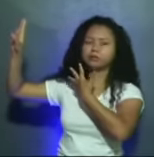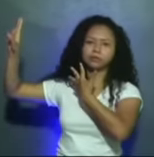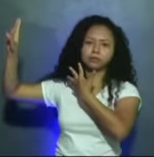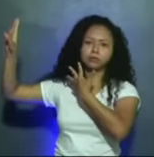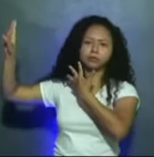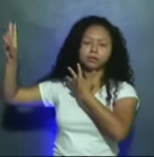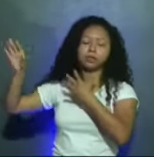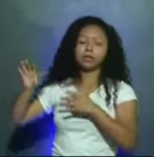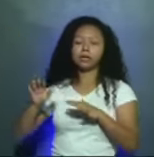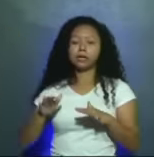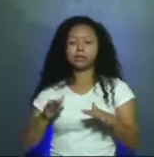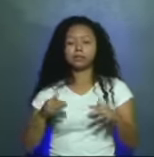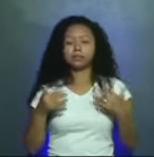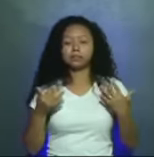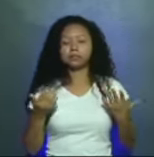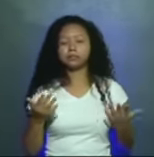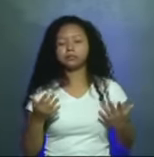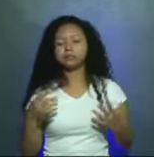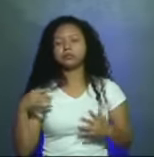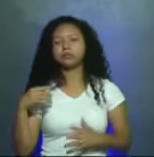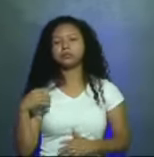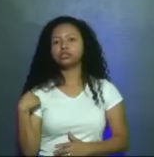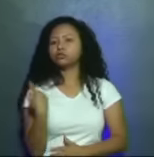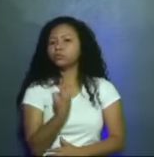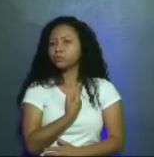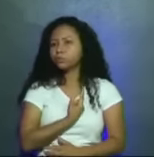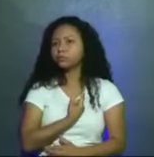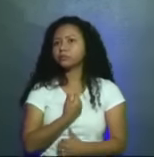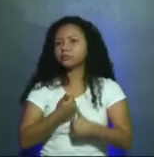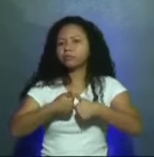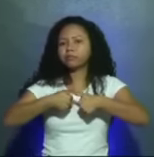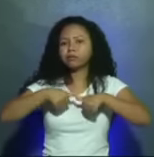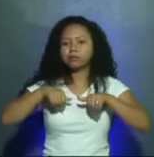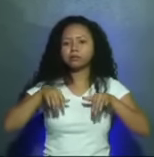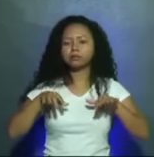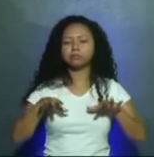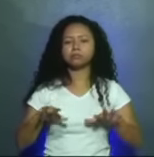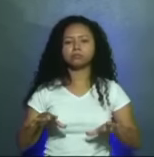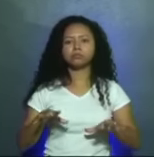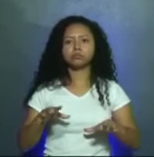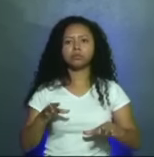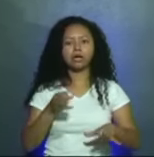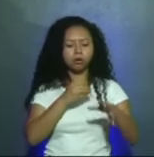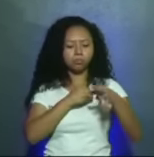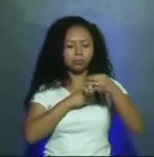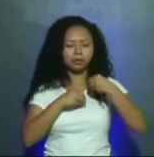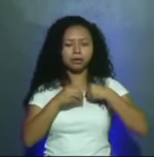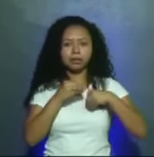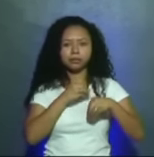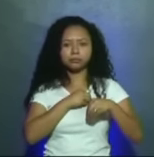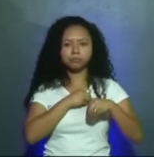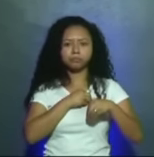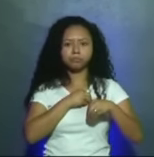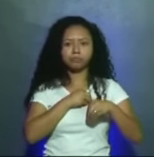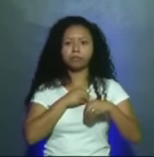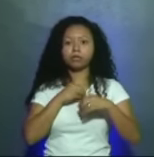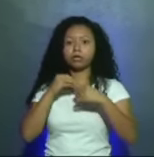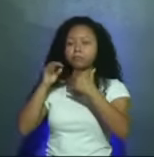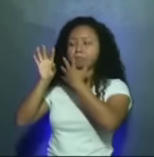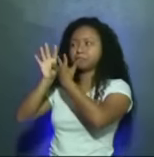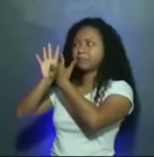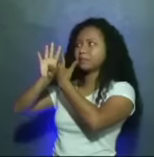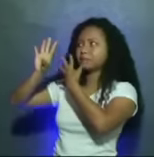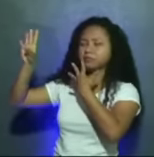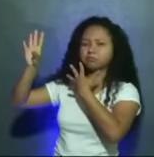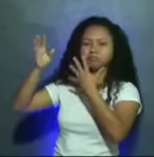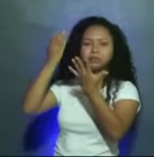Então, aí nós ficamos, né, pelo nosso pecado, nós perdemos essa comunhão com Deus.